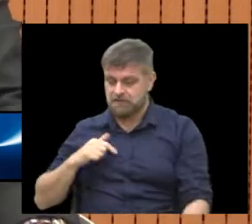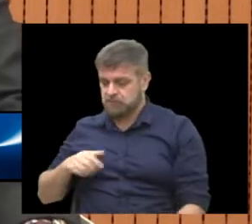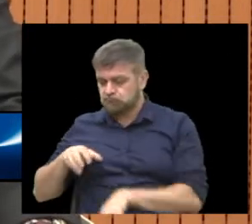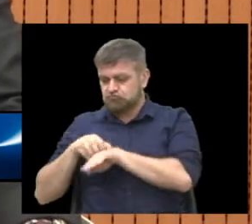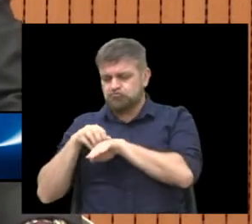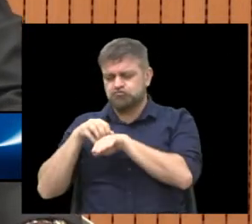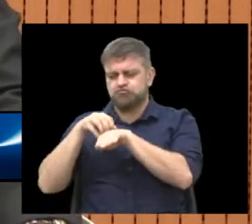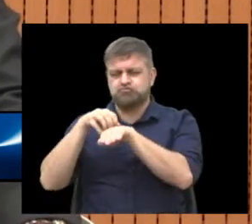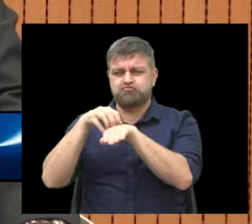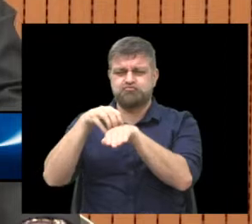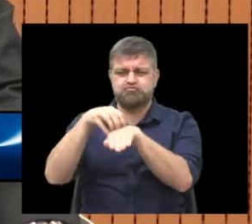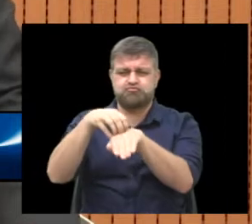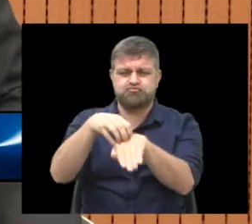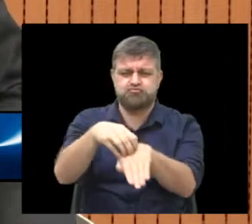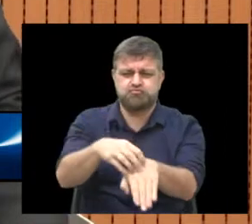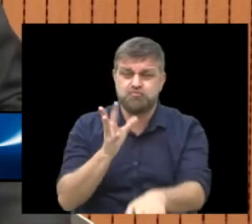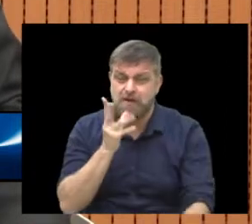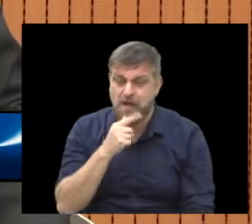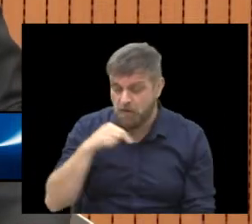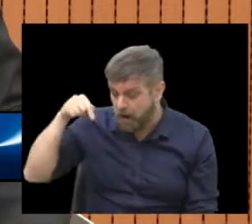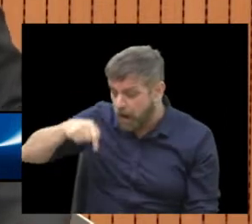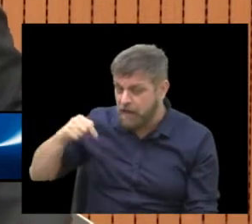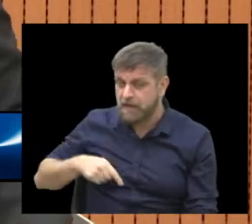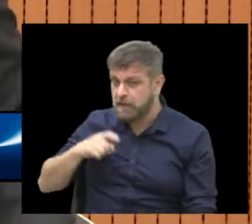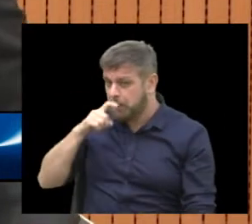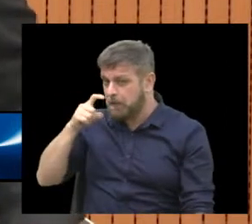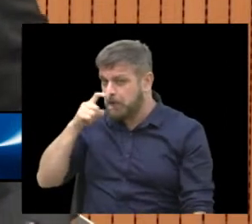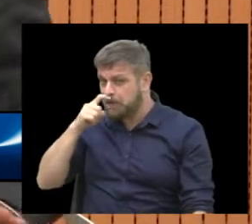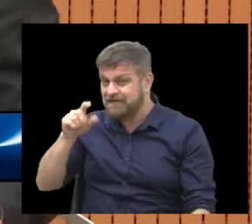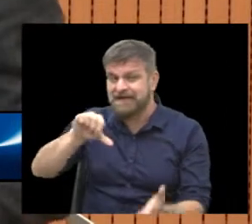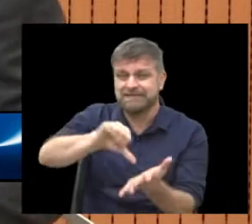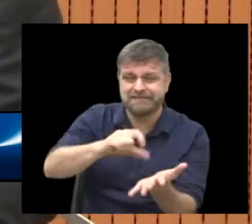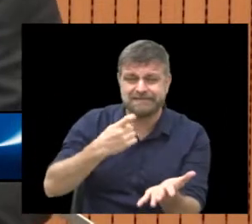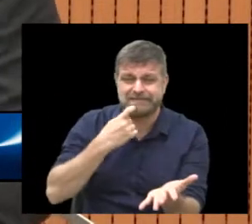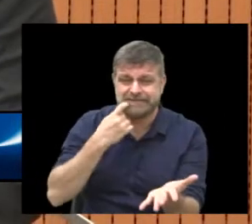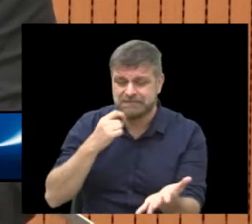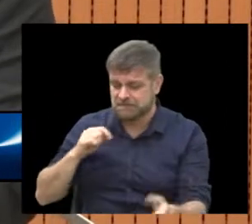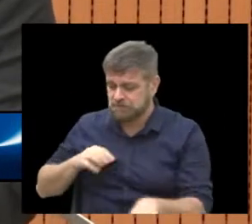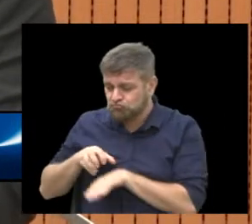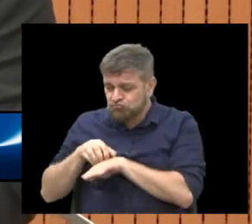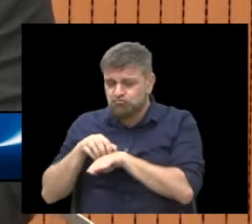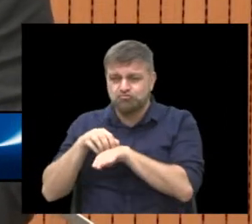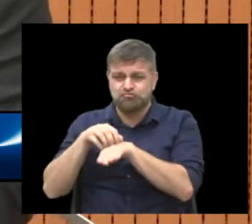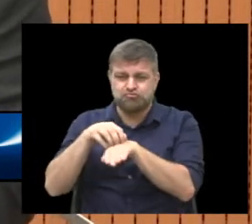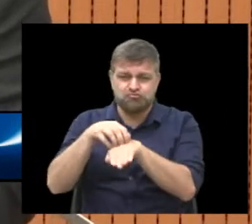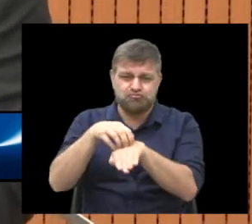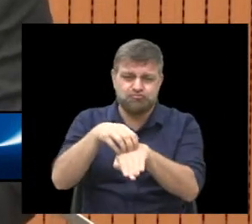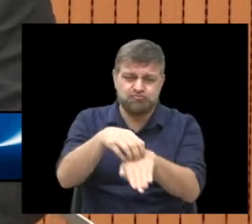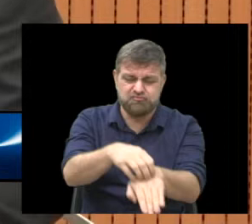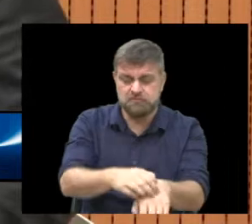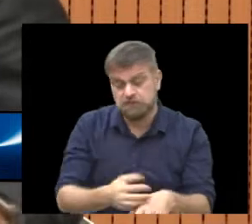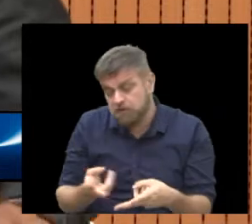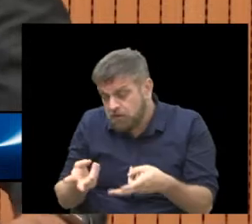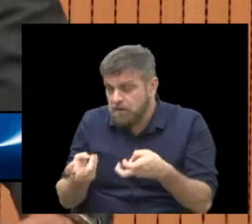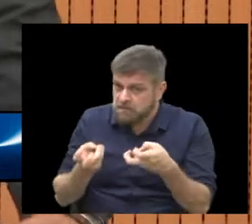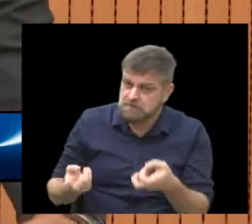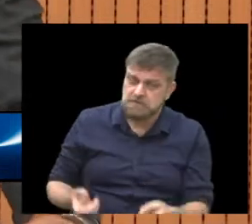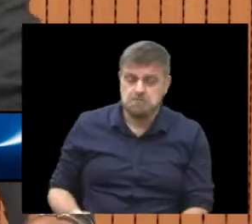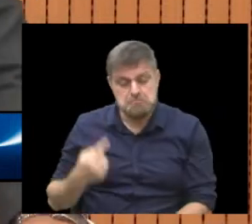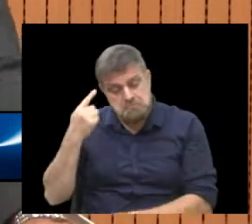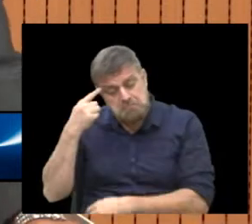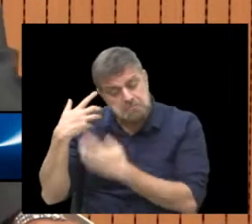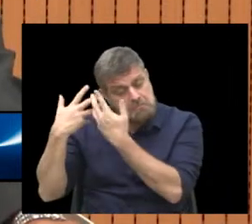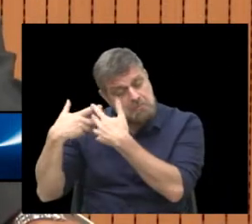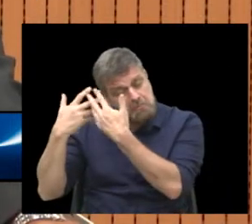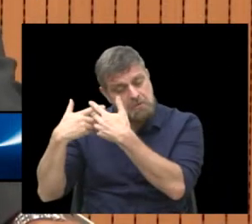Verde, tá, até a cidade de Campinas, aqui no centro. Então, não vejo muita dificuldade. Penso